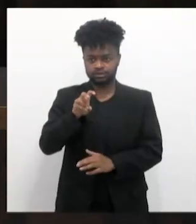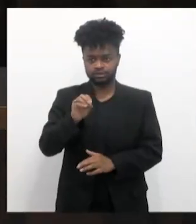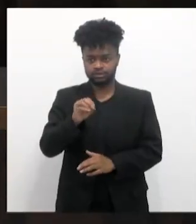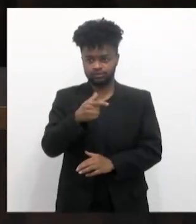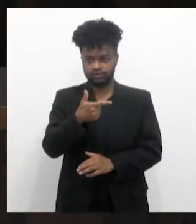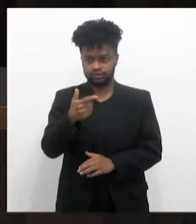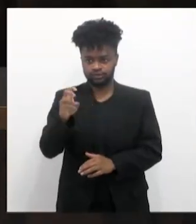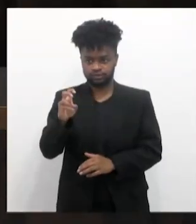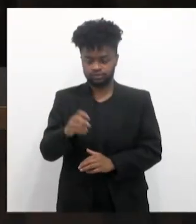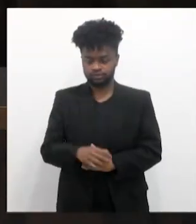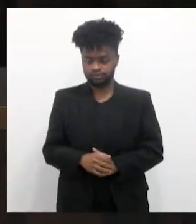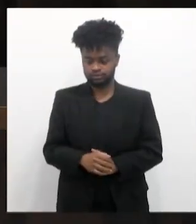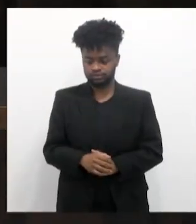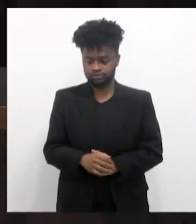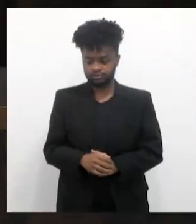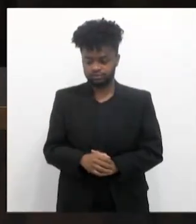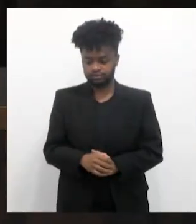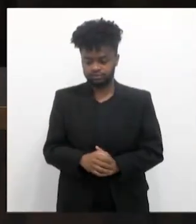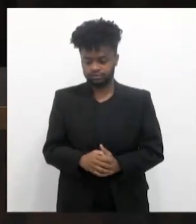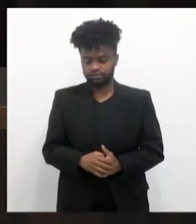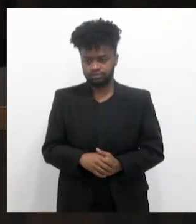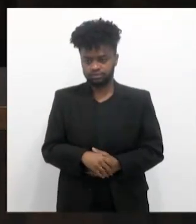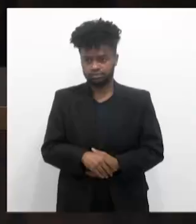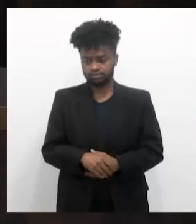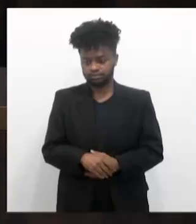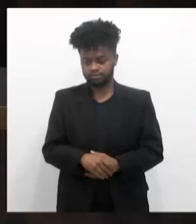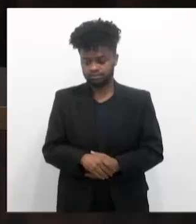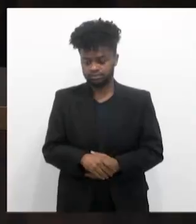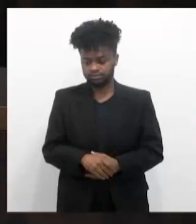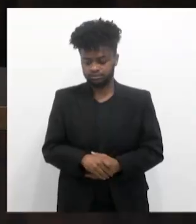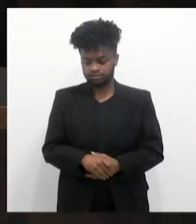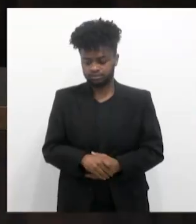Direitos humanos. As emendas de direitos humanos.